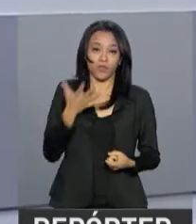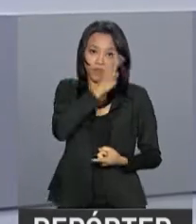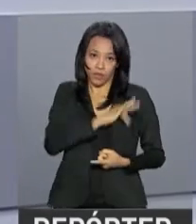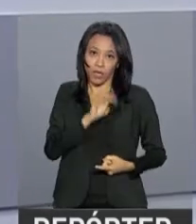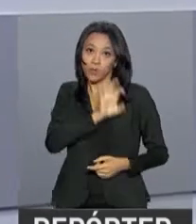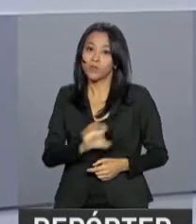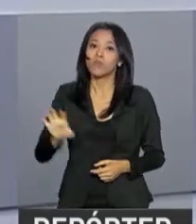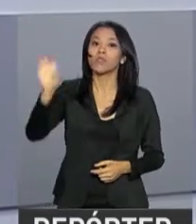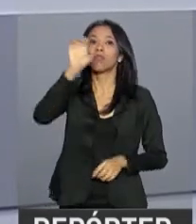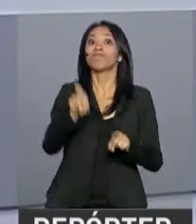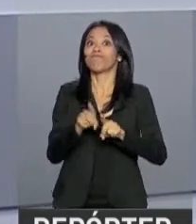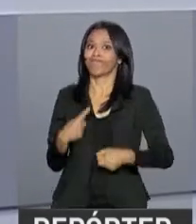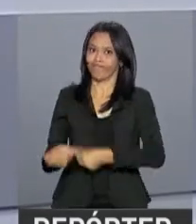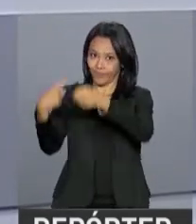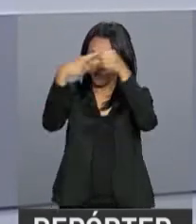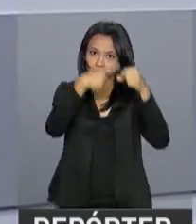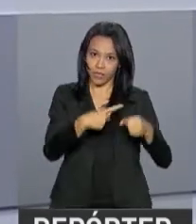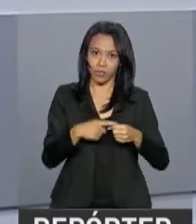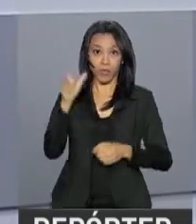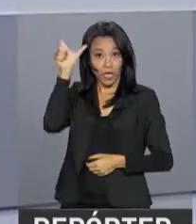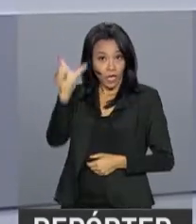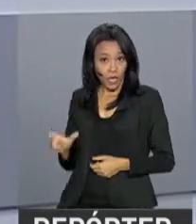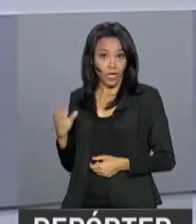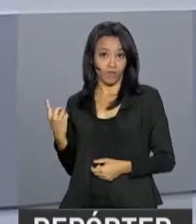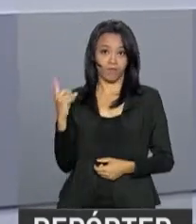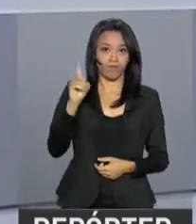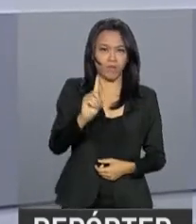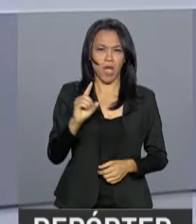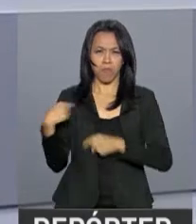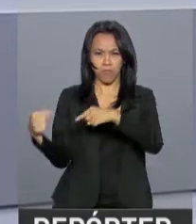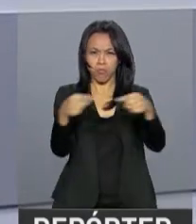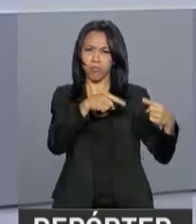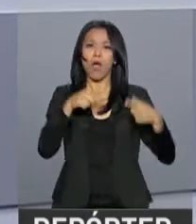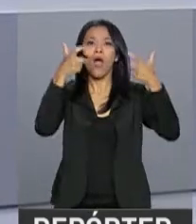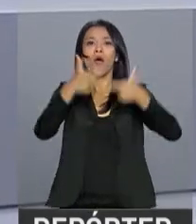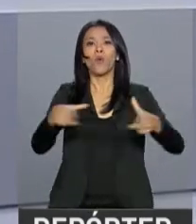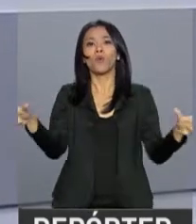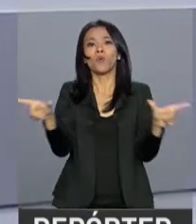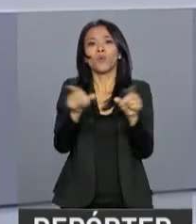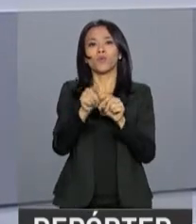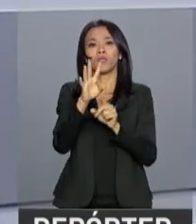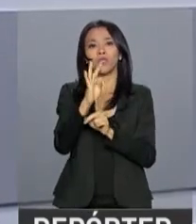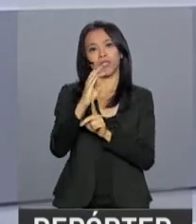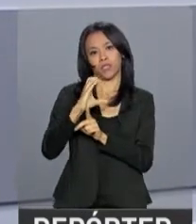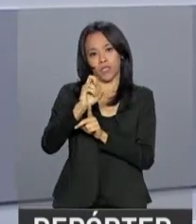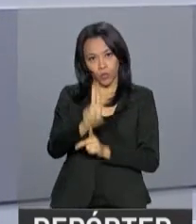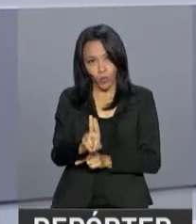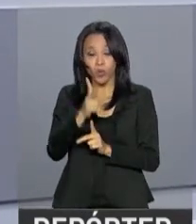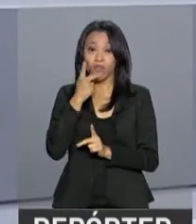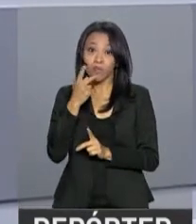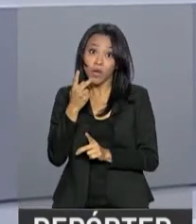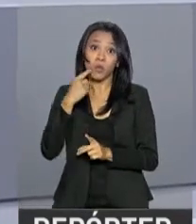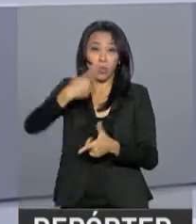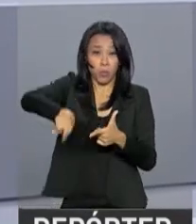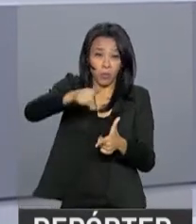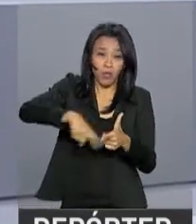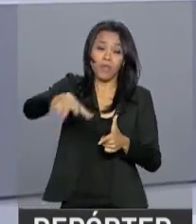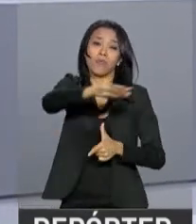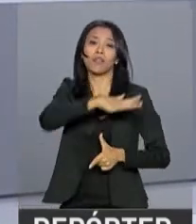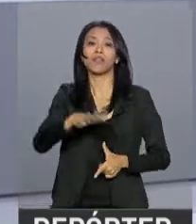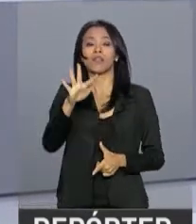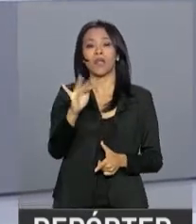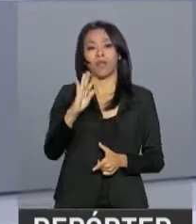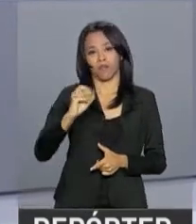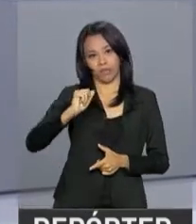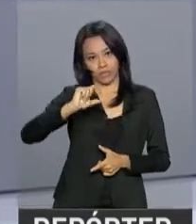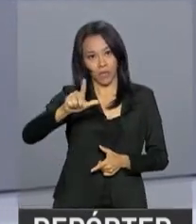municípios guarde a participou de um debate no tribunal de contas da união e disse que a crise fiscal gerada pelo crescimento do gasto